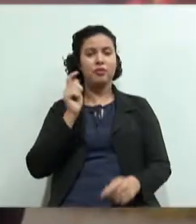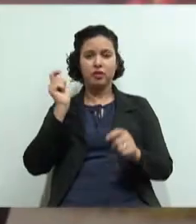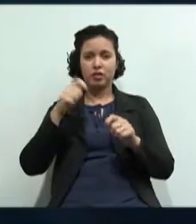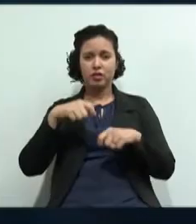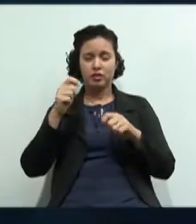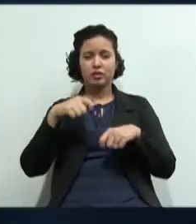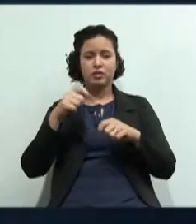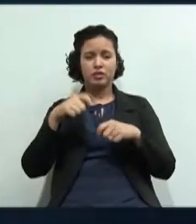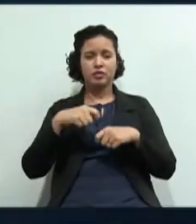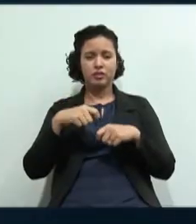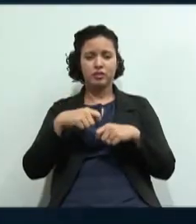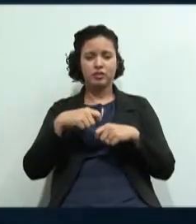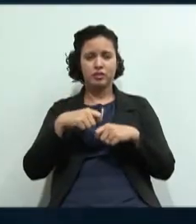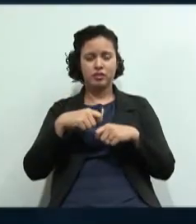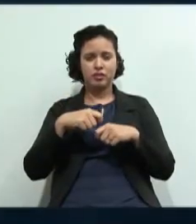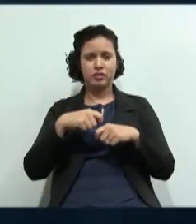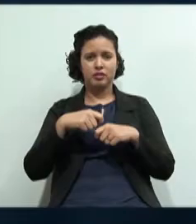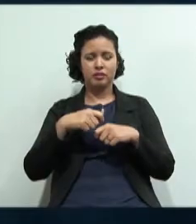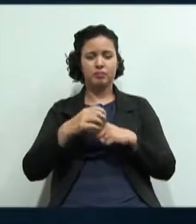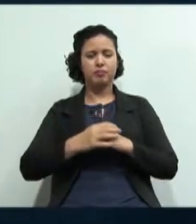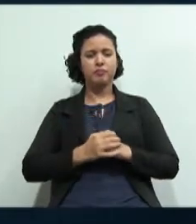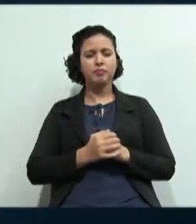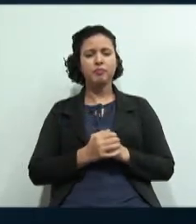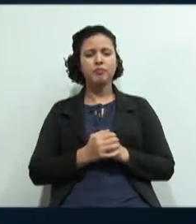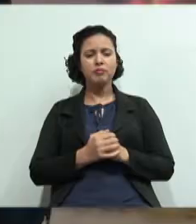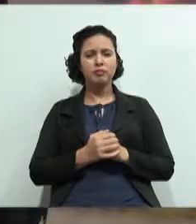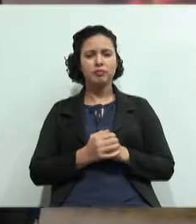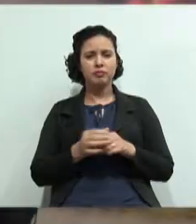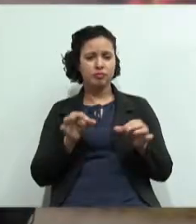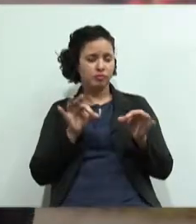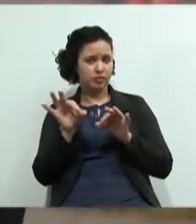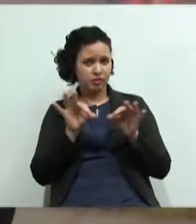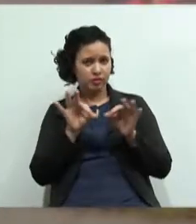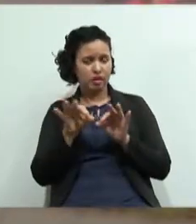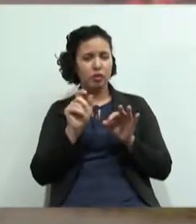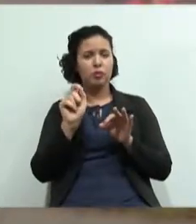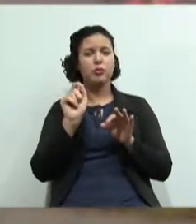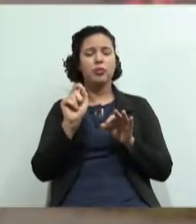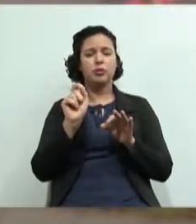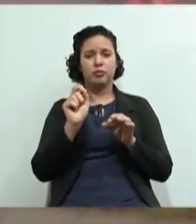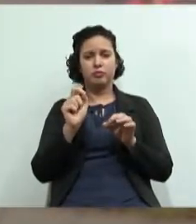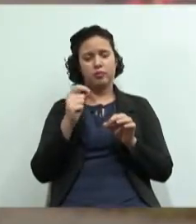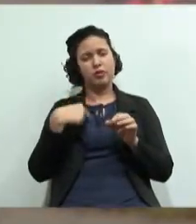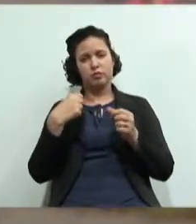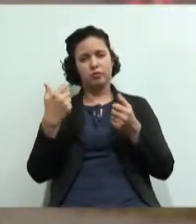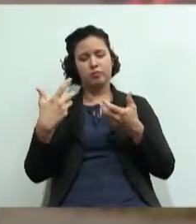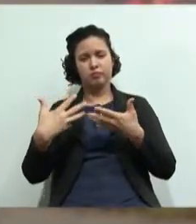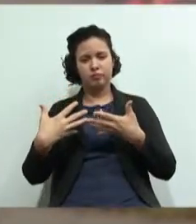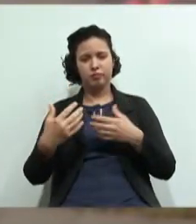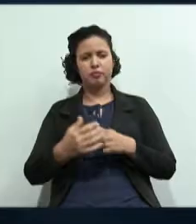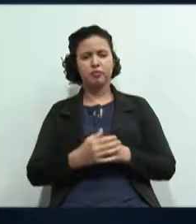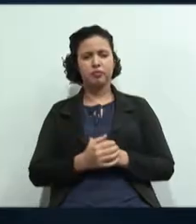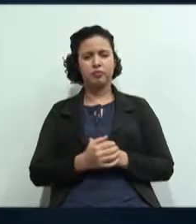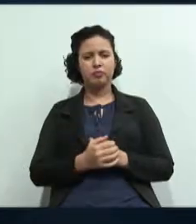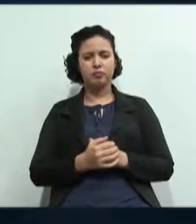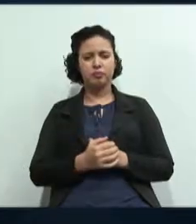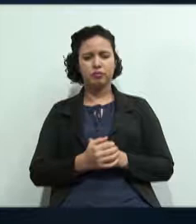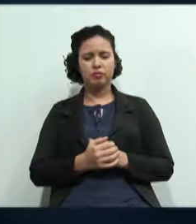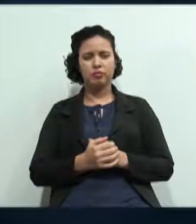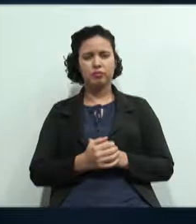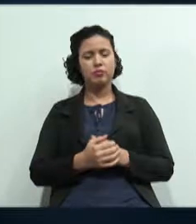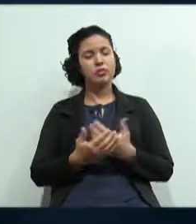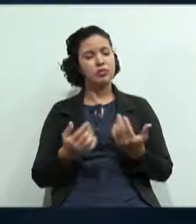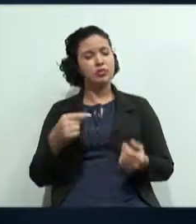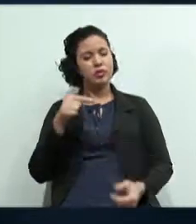lógico que dá. Então, já que você tá falando de planejamento, o que é um planejamento? Então, ó, o Uber chegou, vou te explicar no caminho, vambora. Bora. A Natália acabou